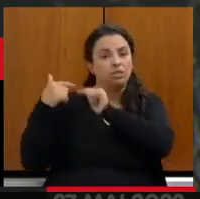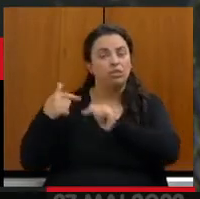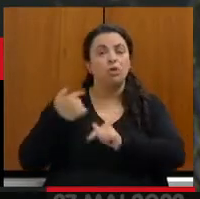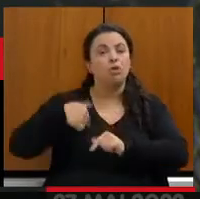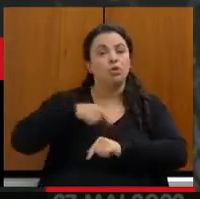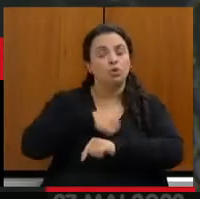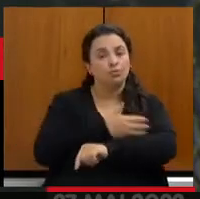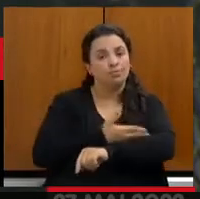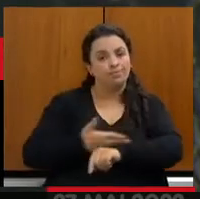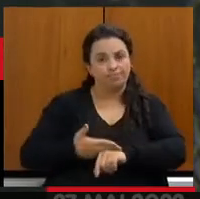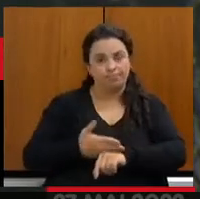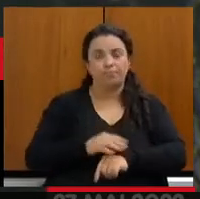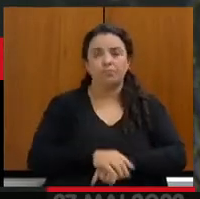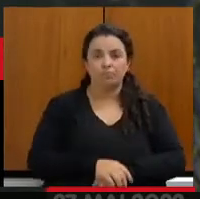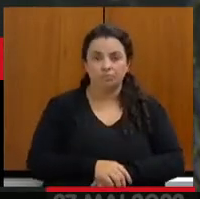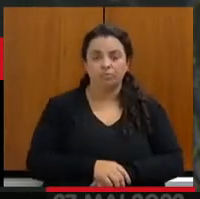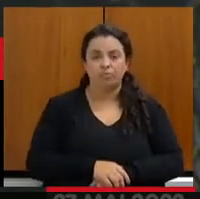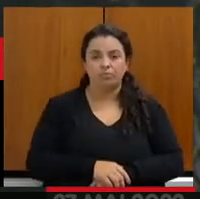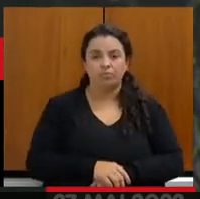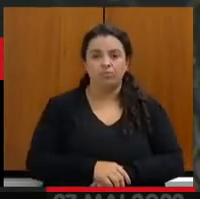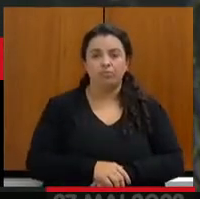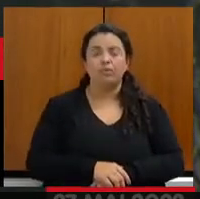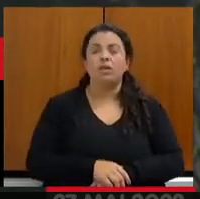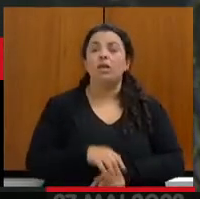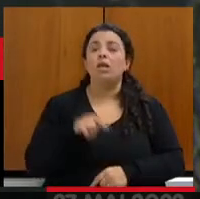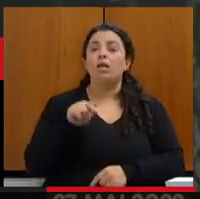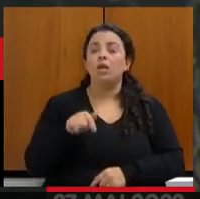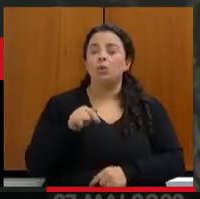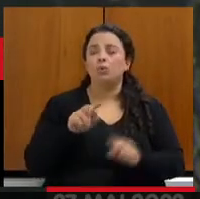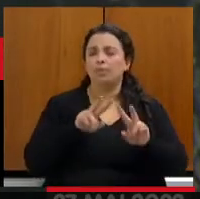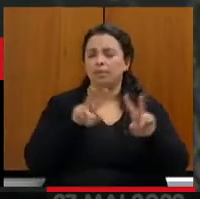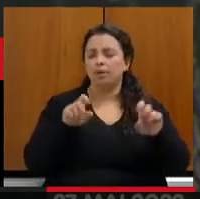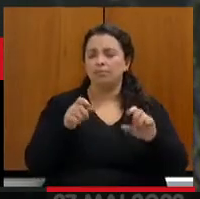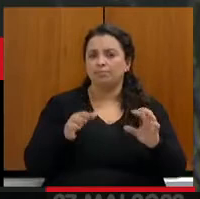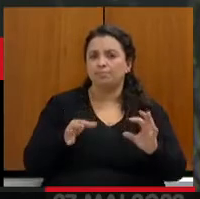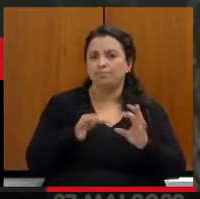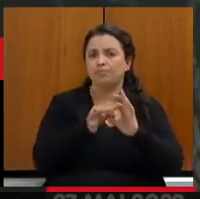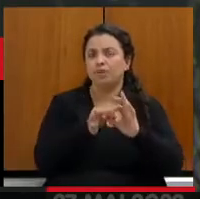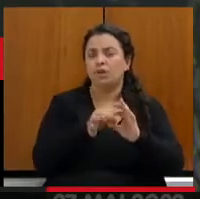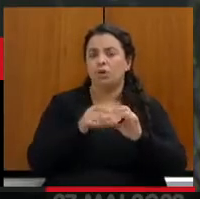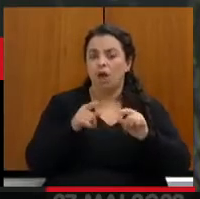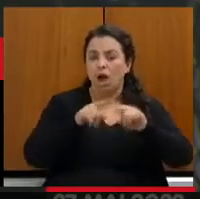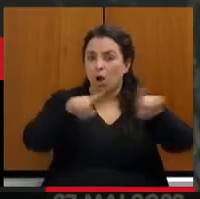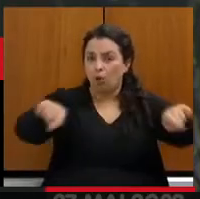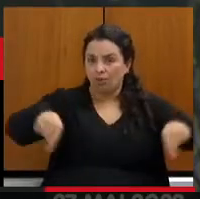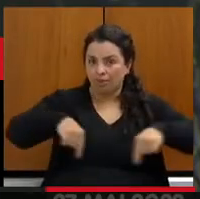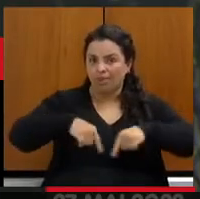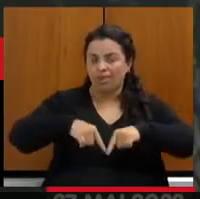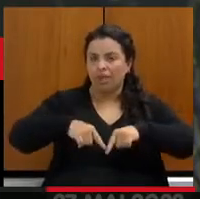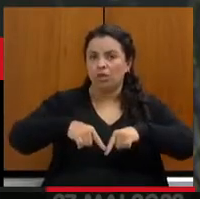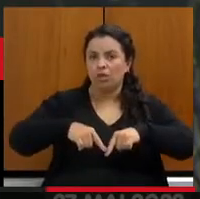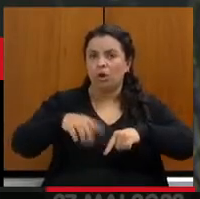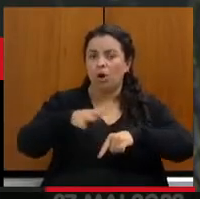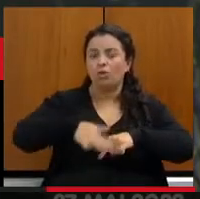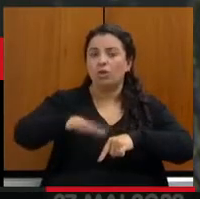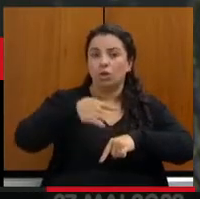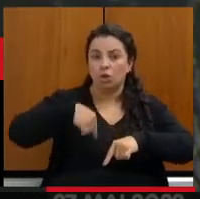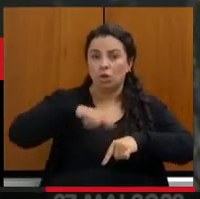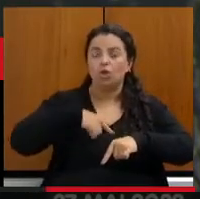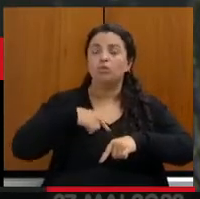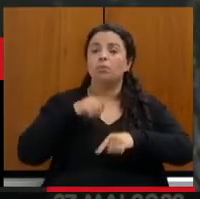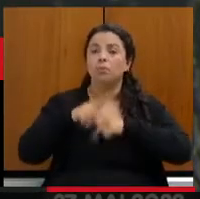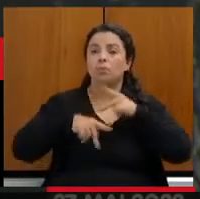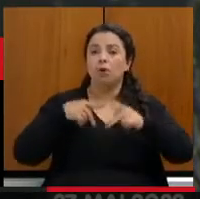costumes e uma questão muito vinculada ao território do qual nossos povos tradicionais somos